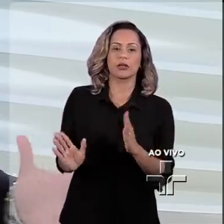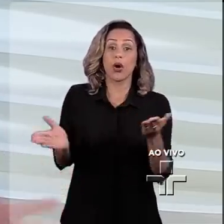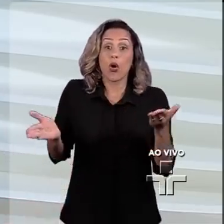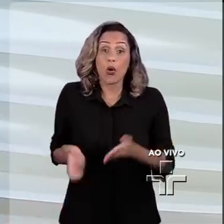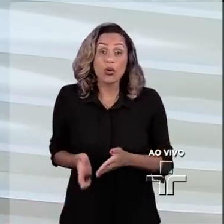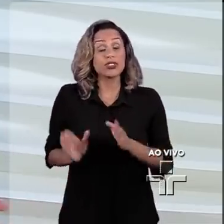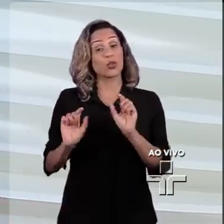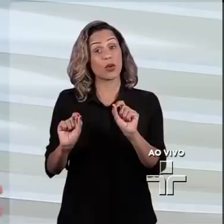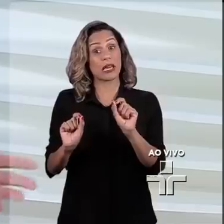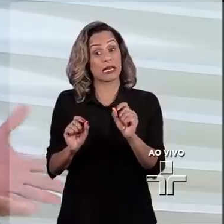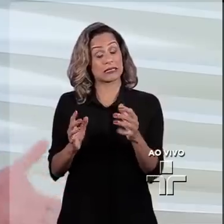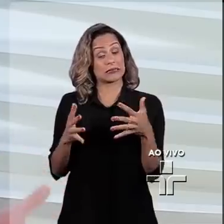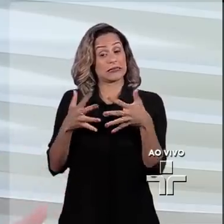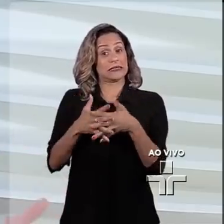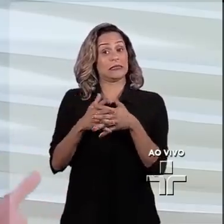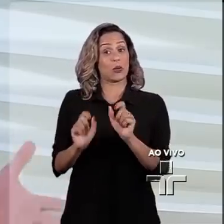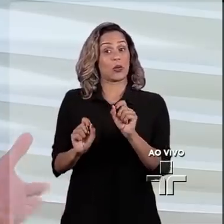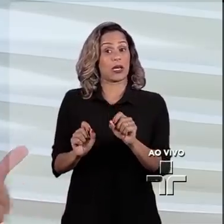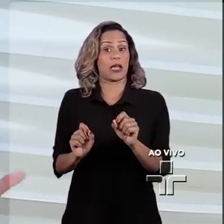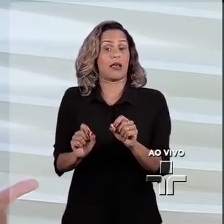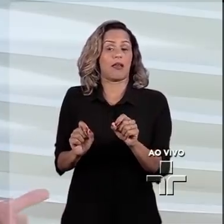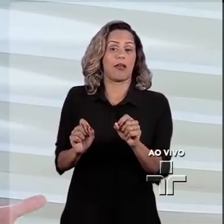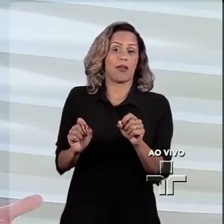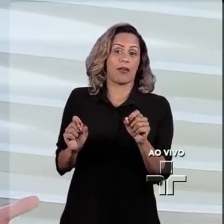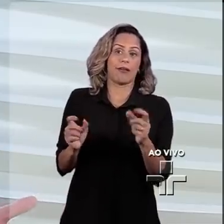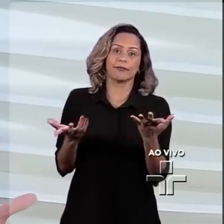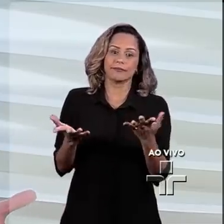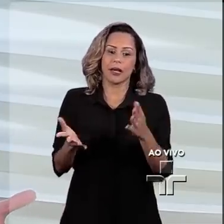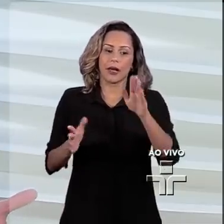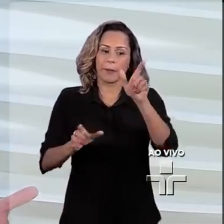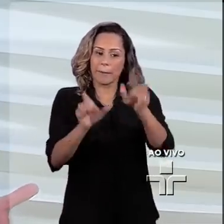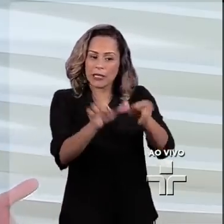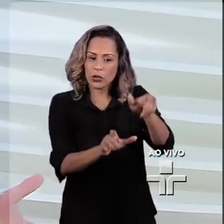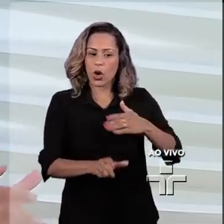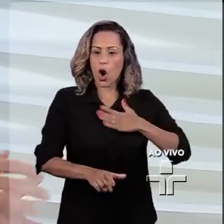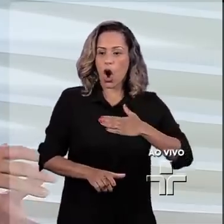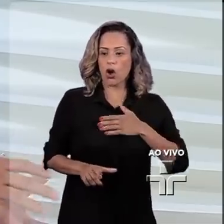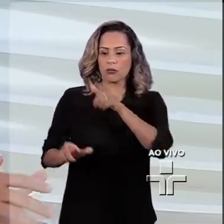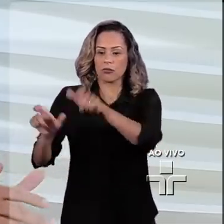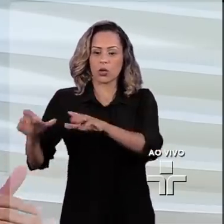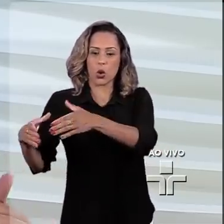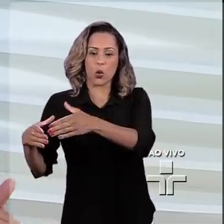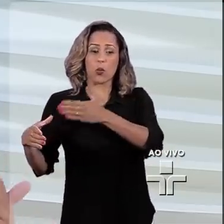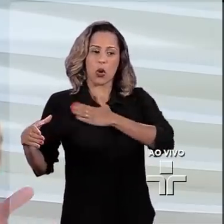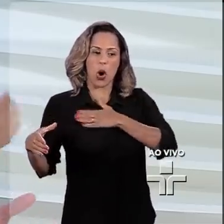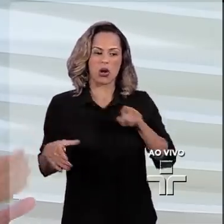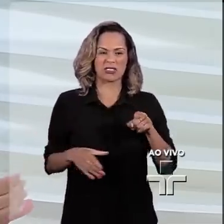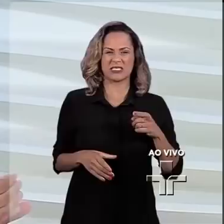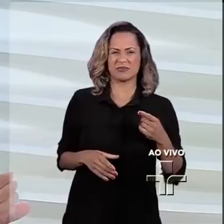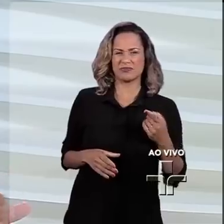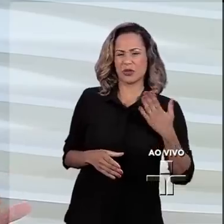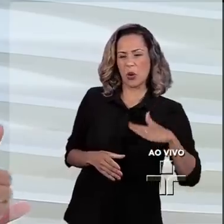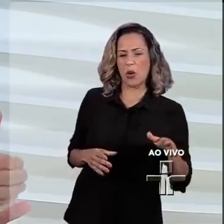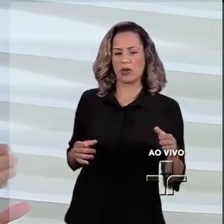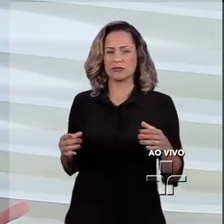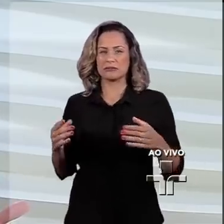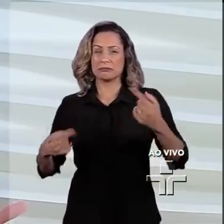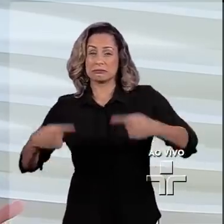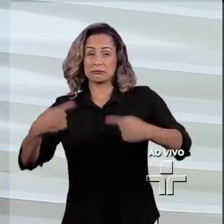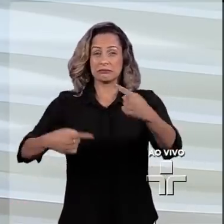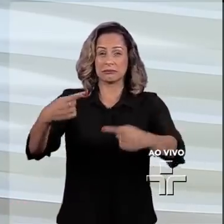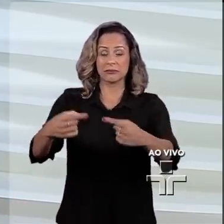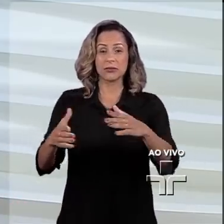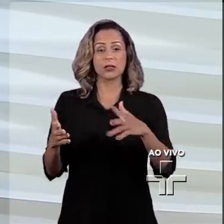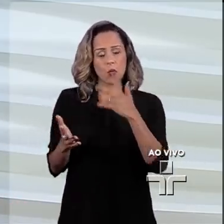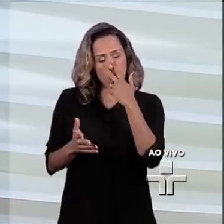ódio. Acho que não precisa ser desta forma. Acho que é esta herança que a gente, com razão, consegue